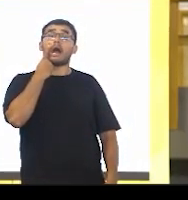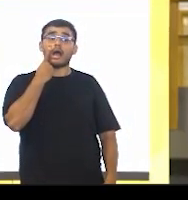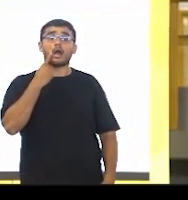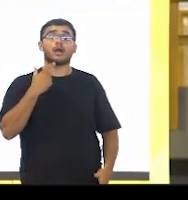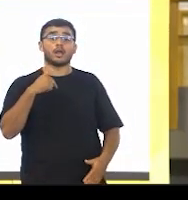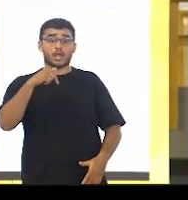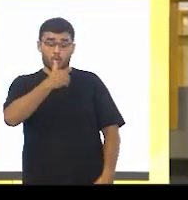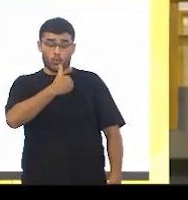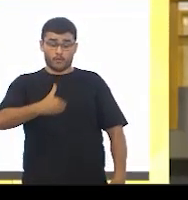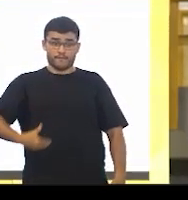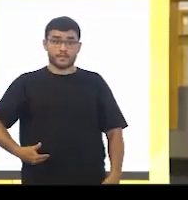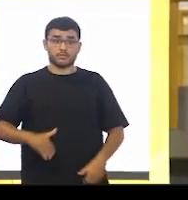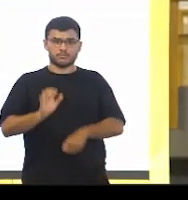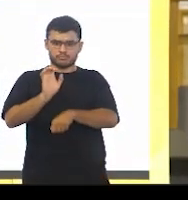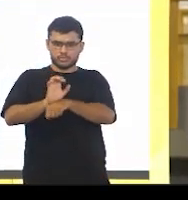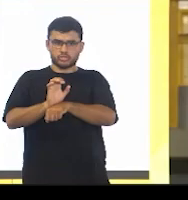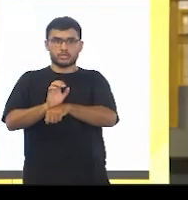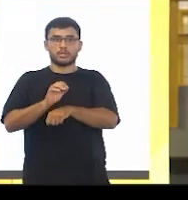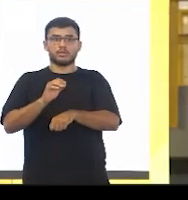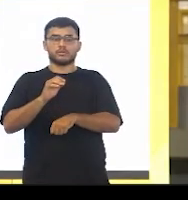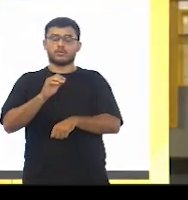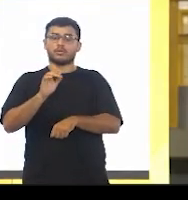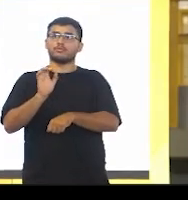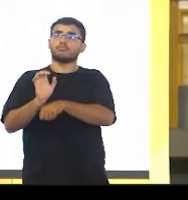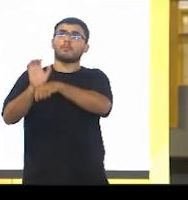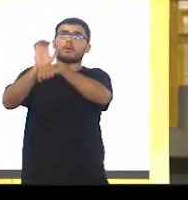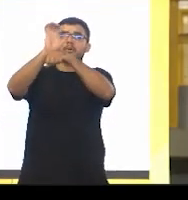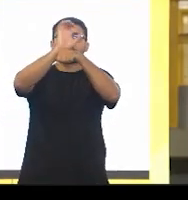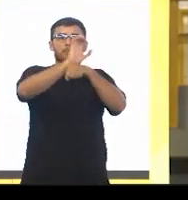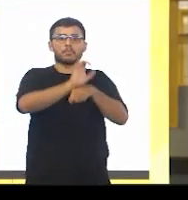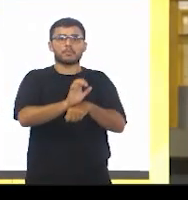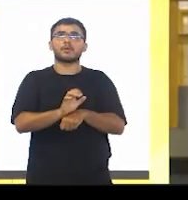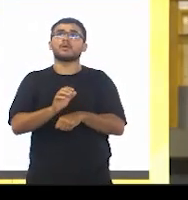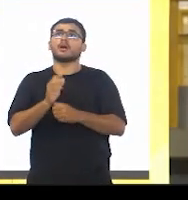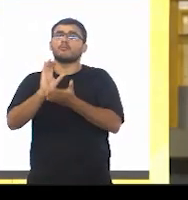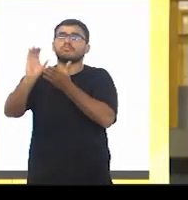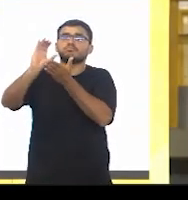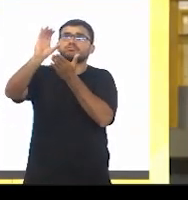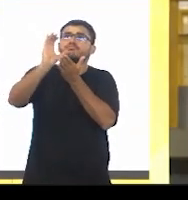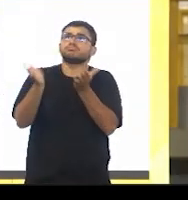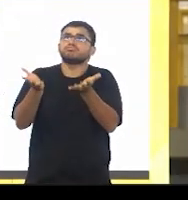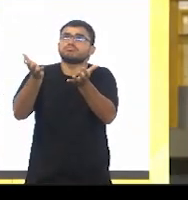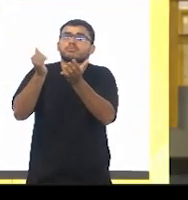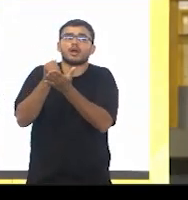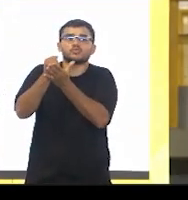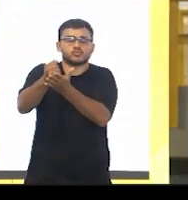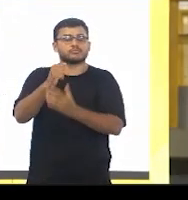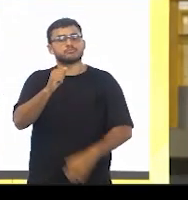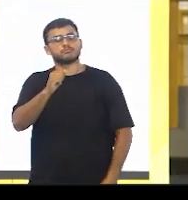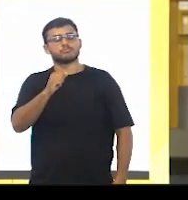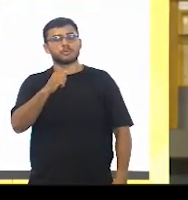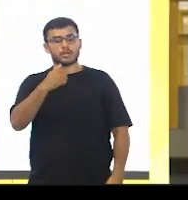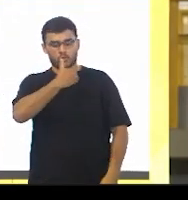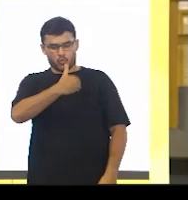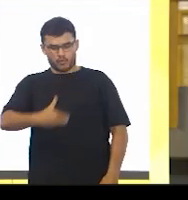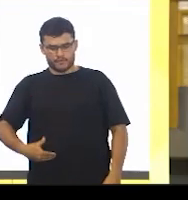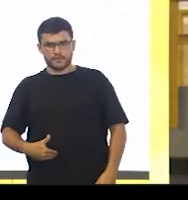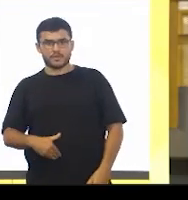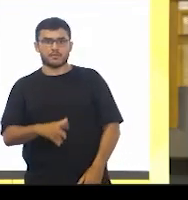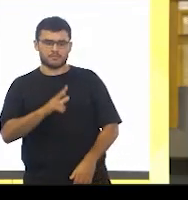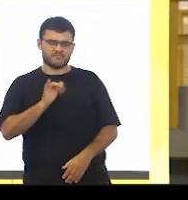aqui. É um Estado mínimo, é um Estado mais atuante, é o Estado de